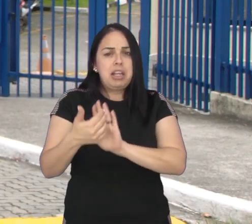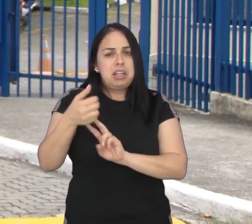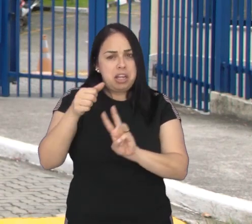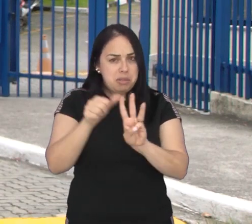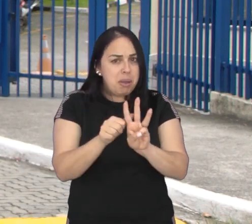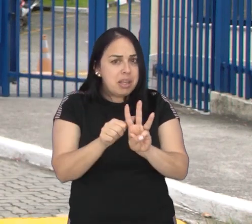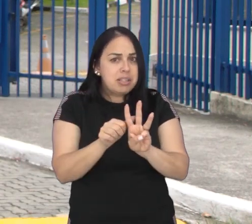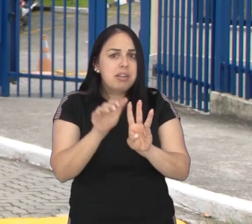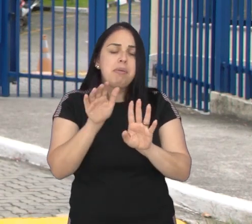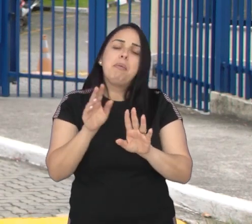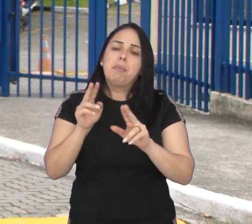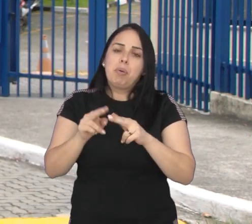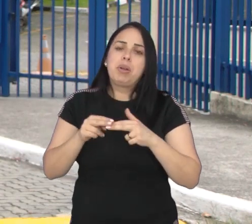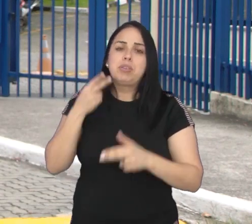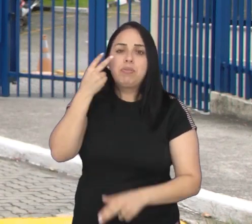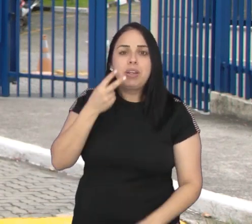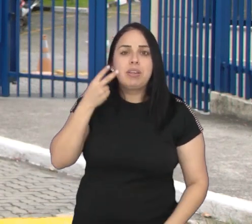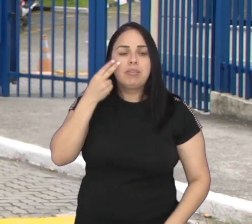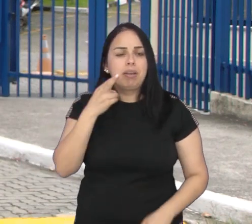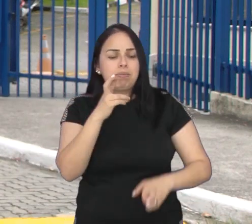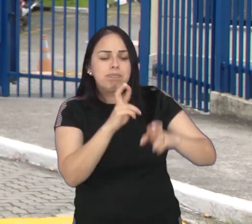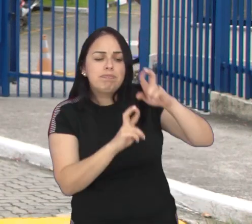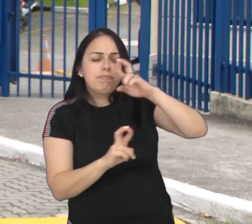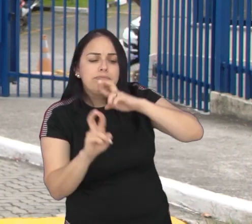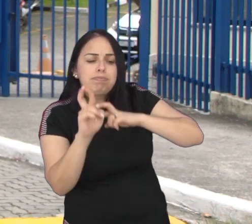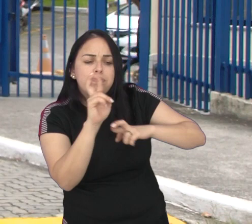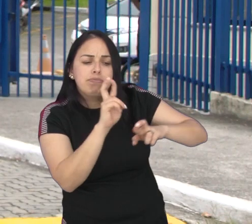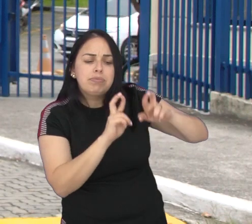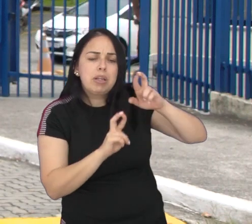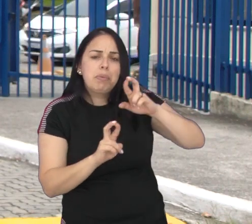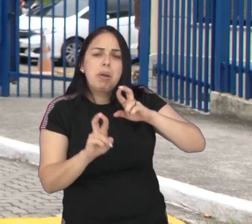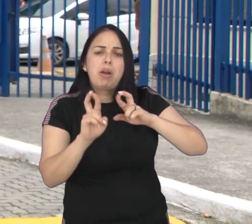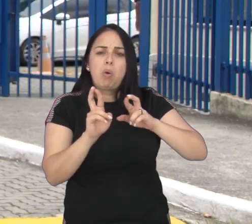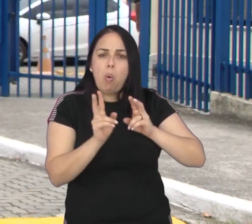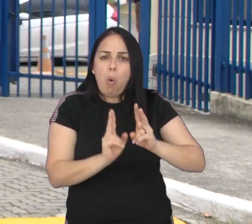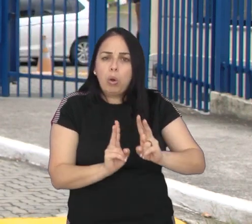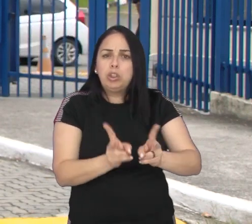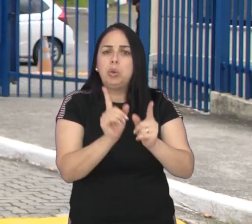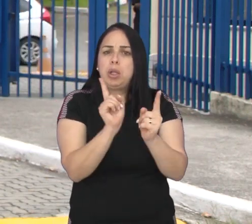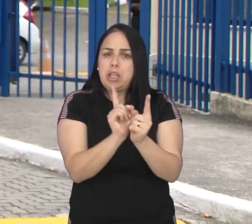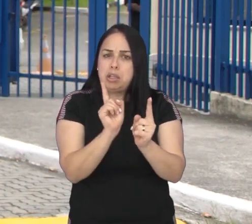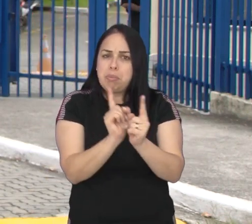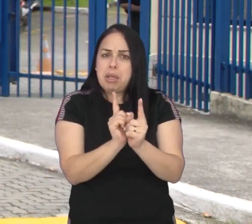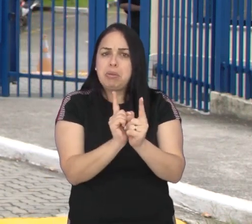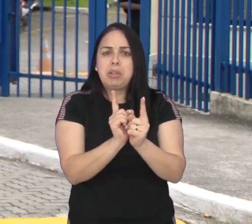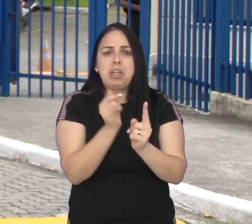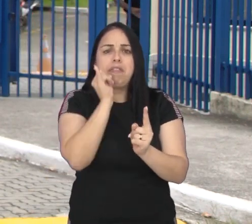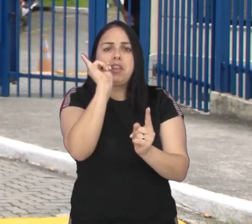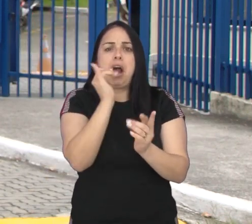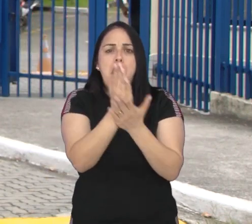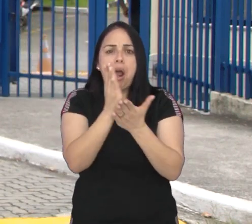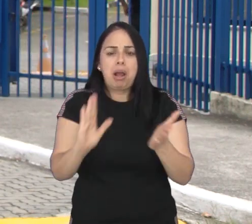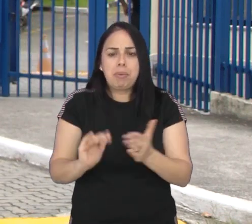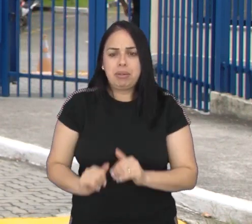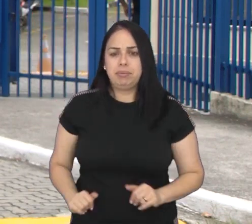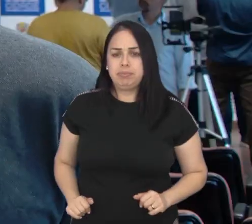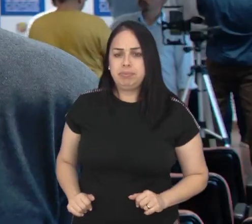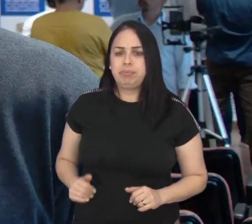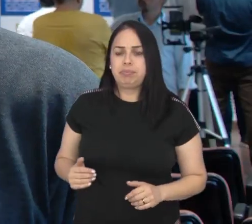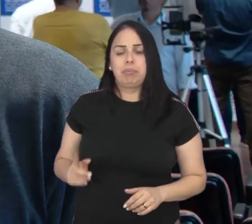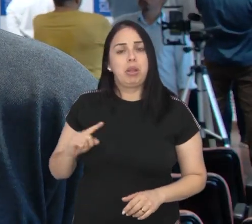90 dias. Enquanto isso, os vereadores vão estar fiscalizando para que os serviços à população não sejam